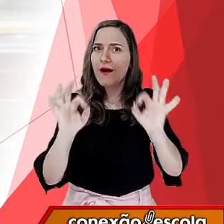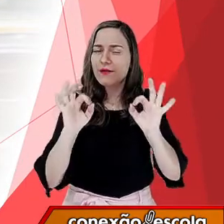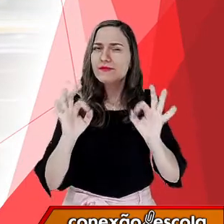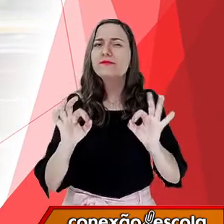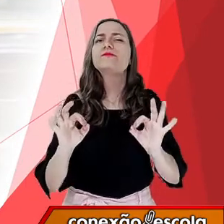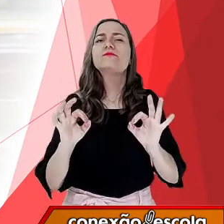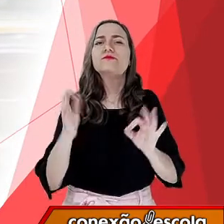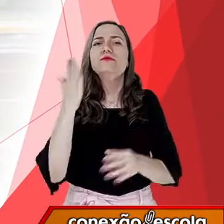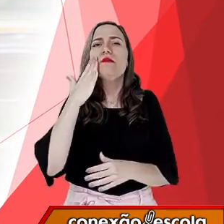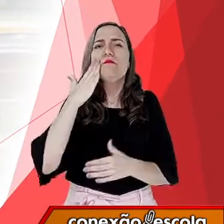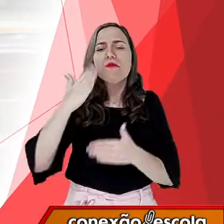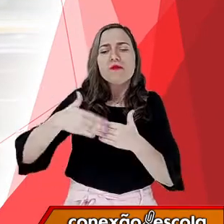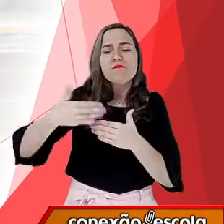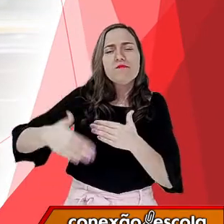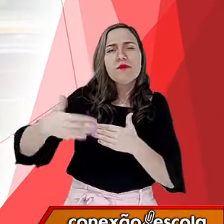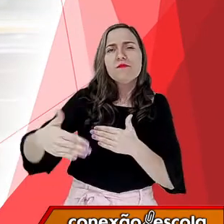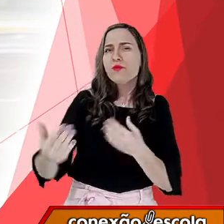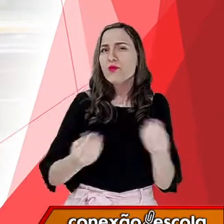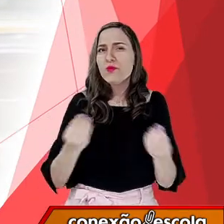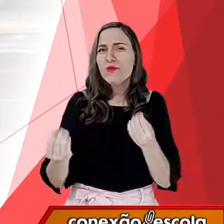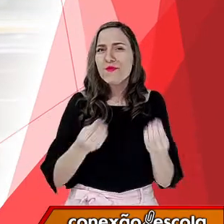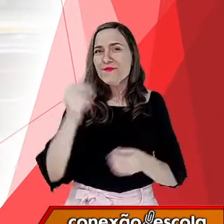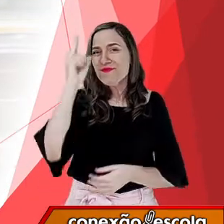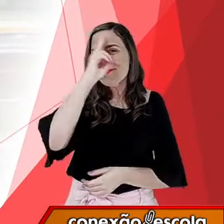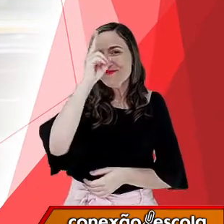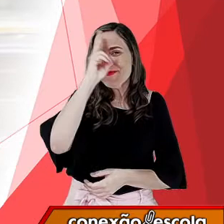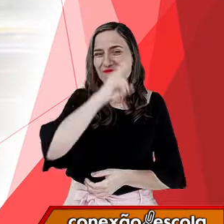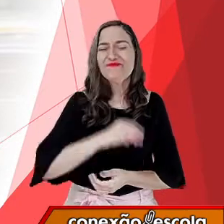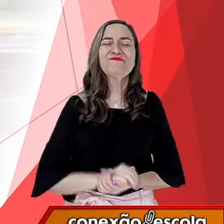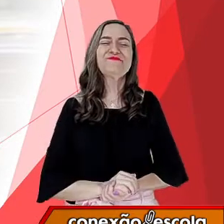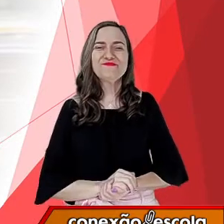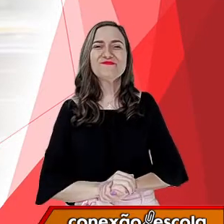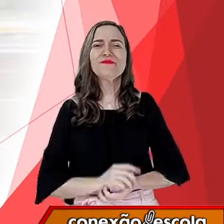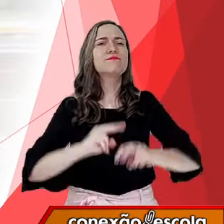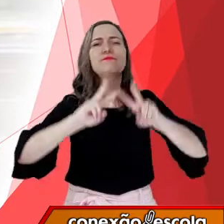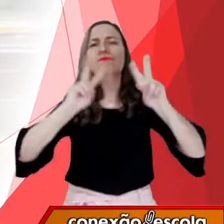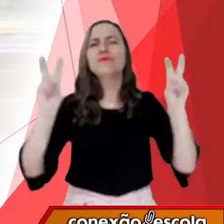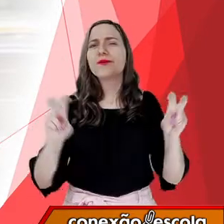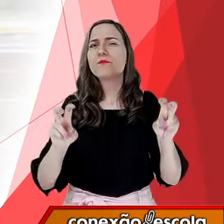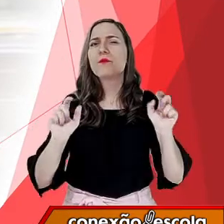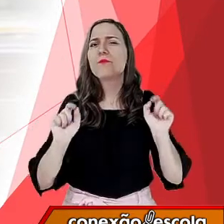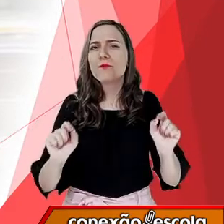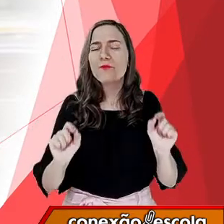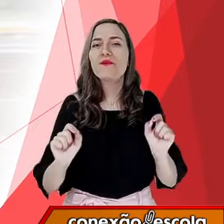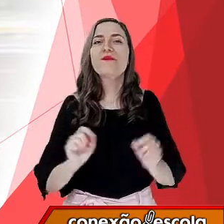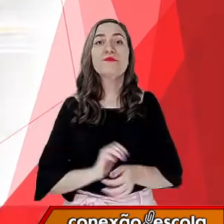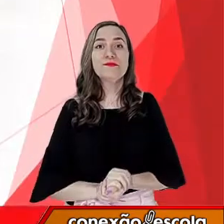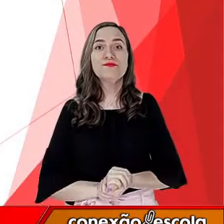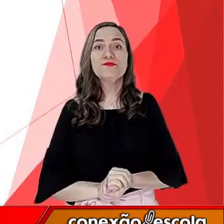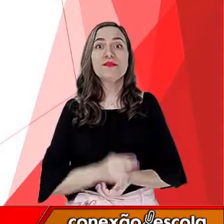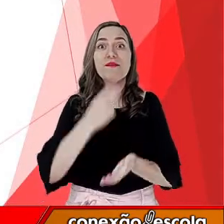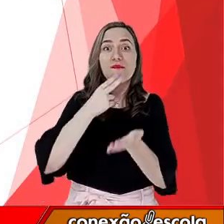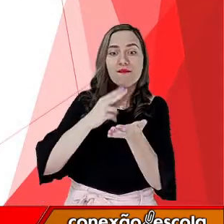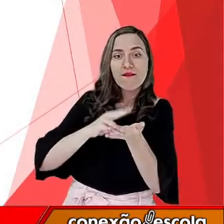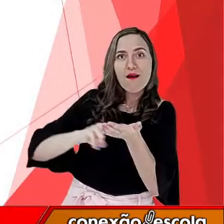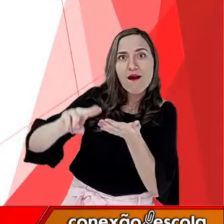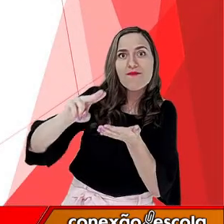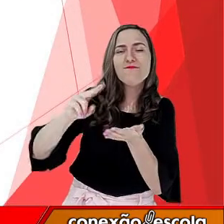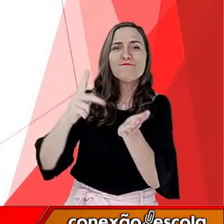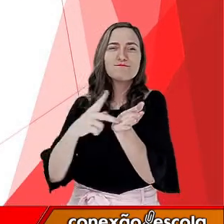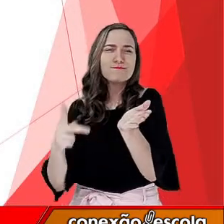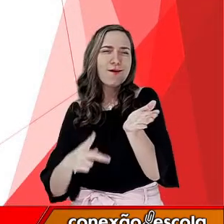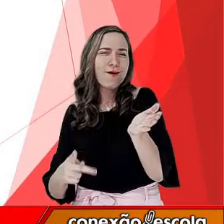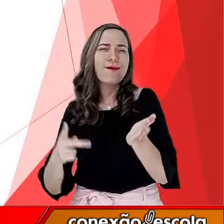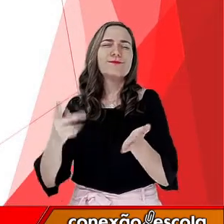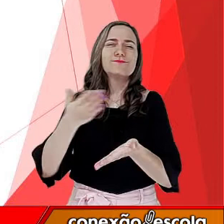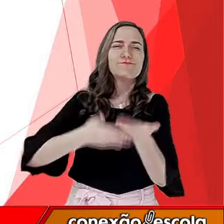e descubra o que vai acontecer. O nome do nosso poema é Classificados